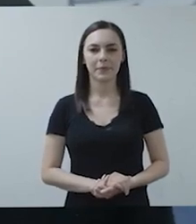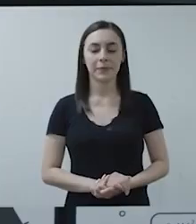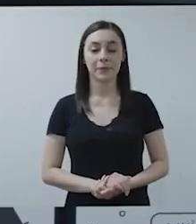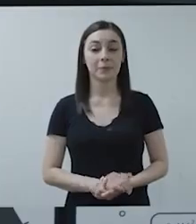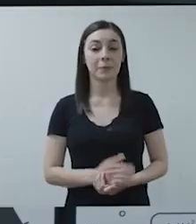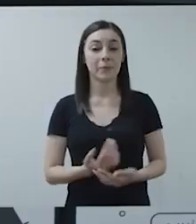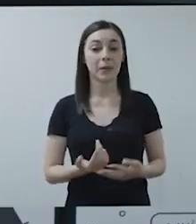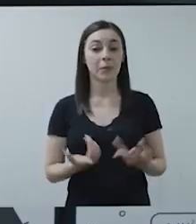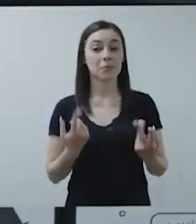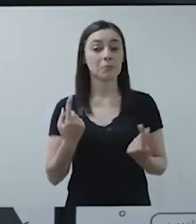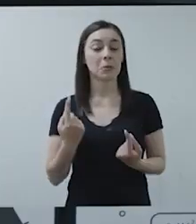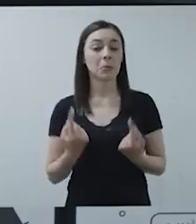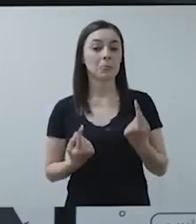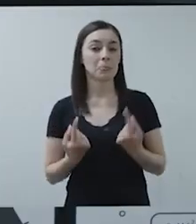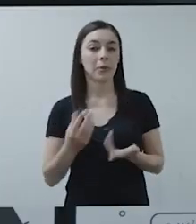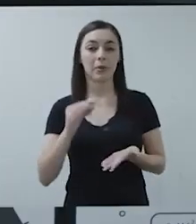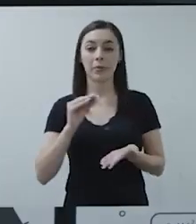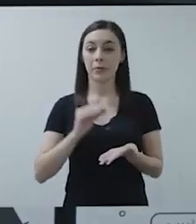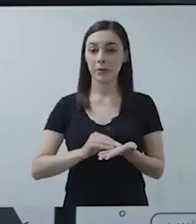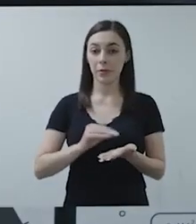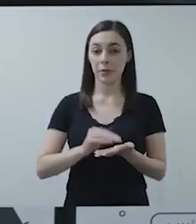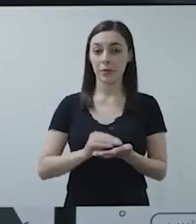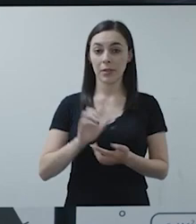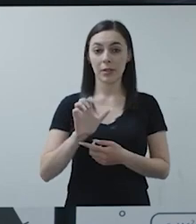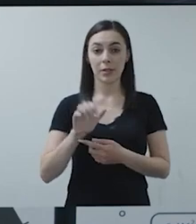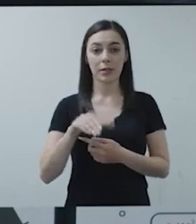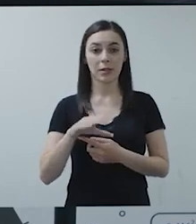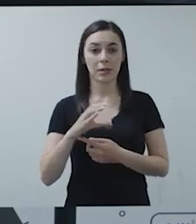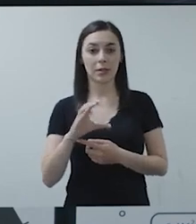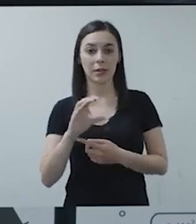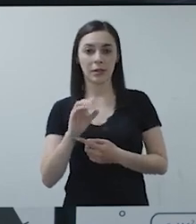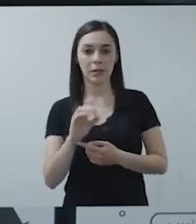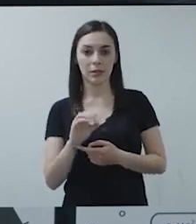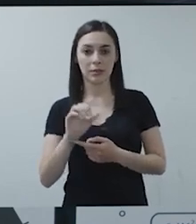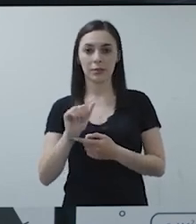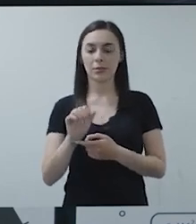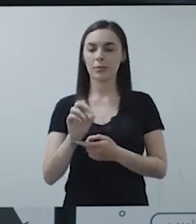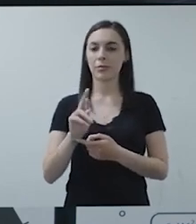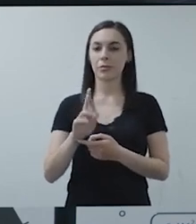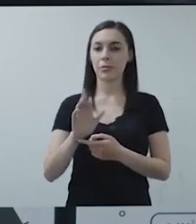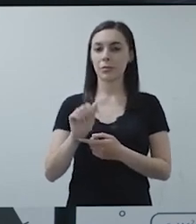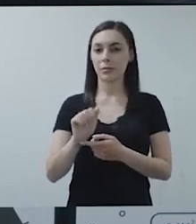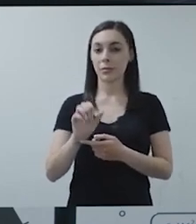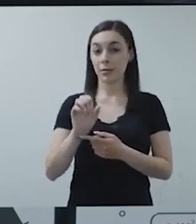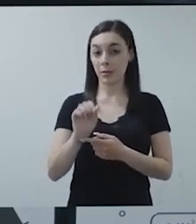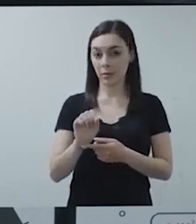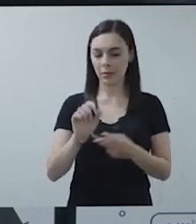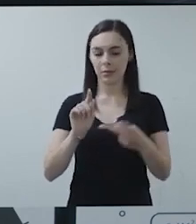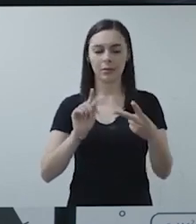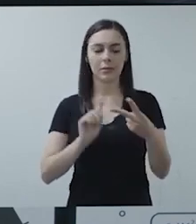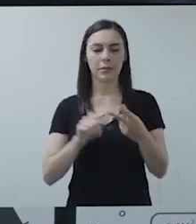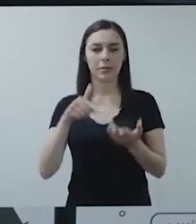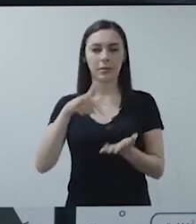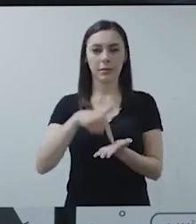Qual dessas duas aqui falta o lenço atrás e a amarelinha?